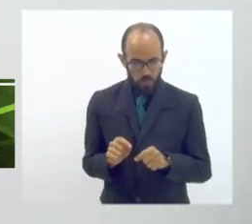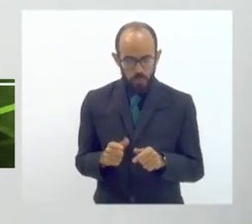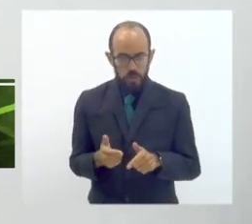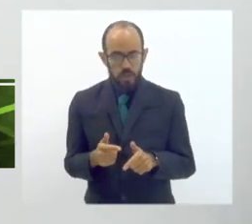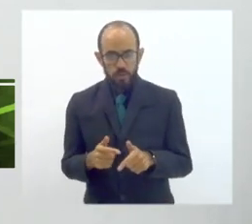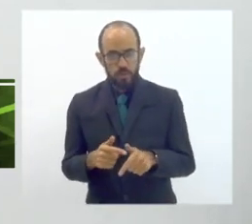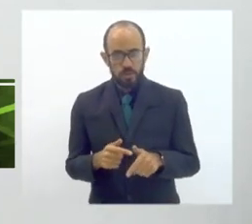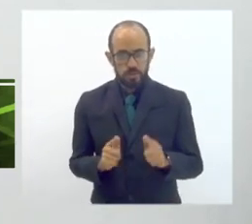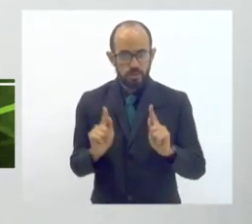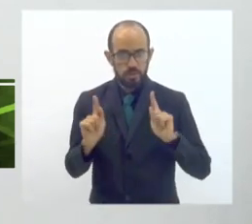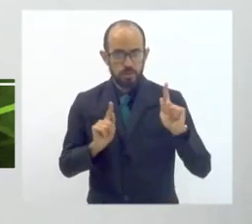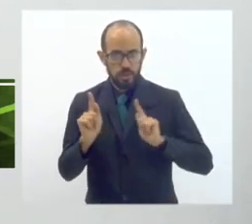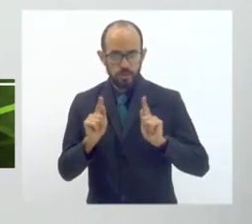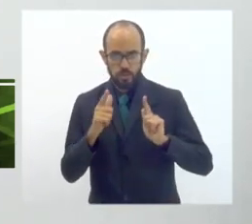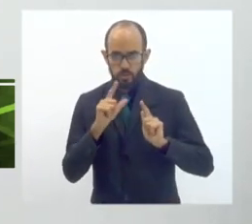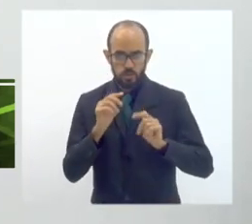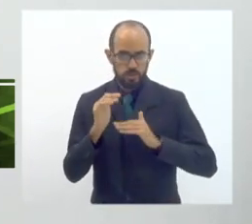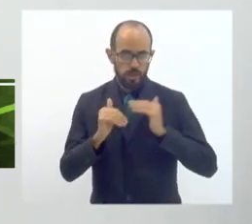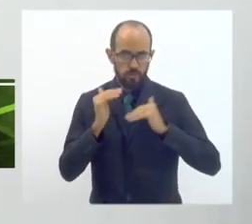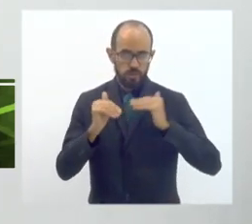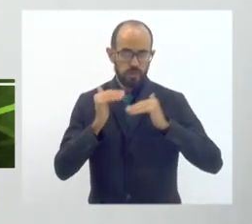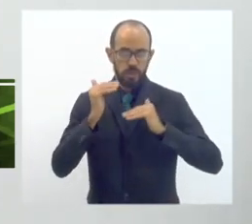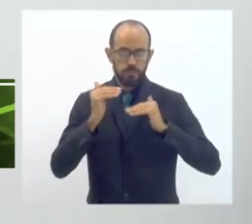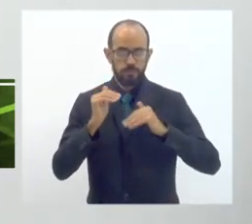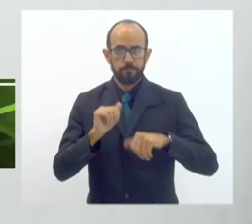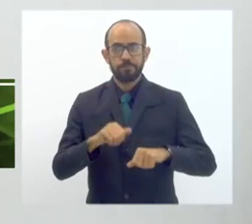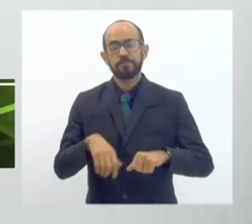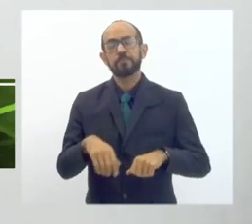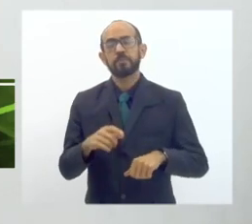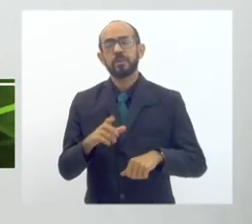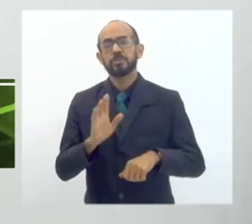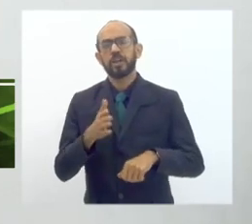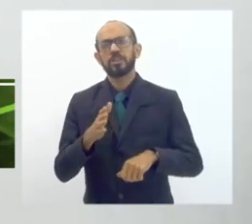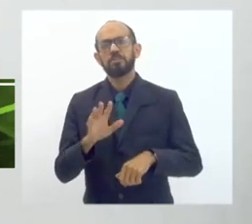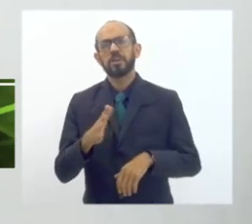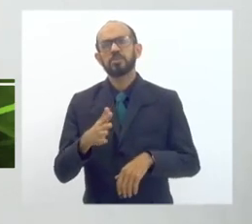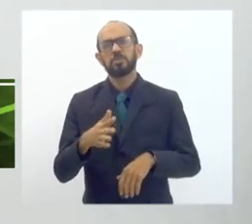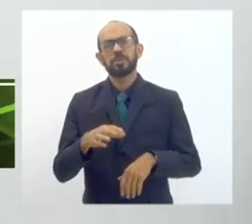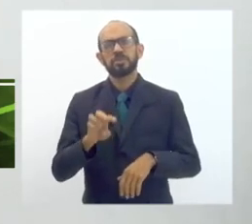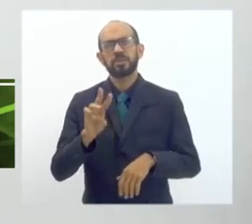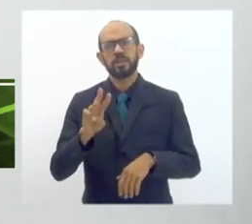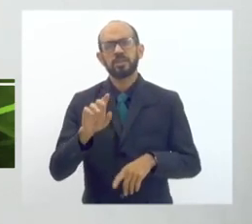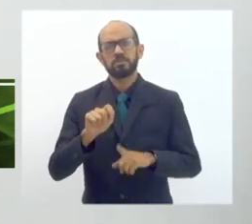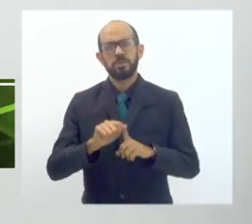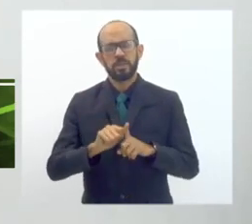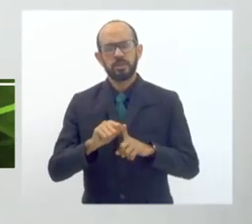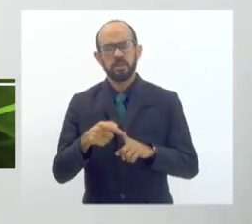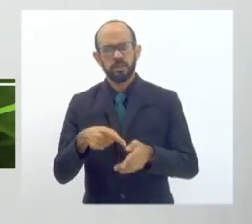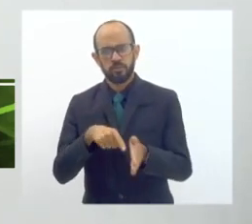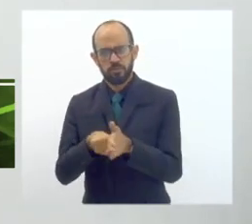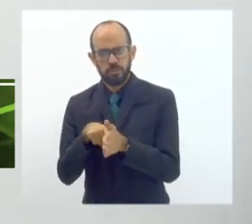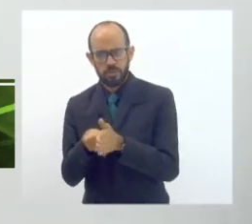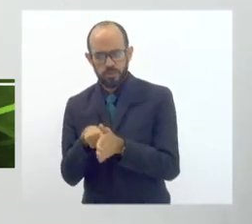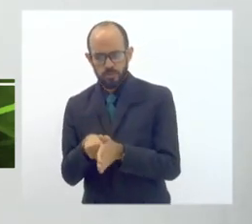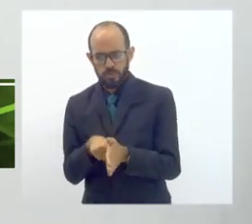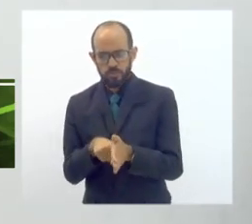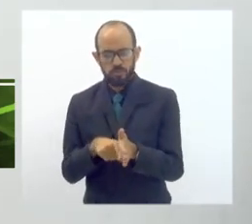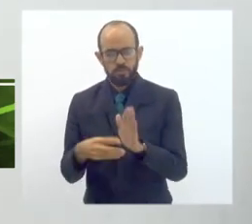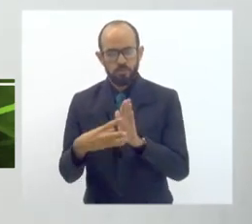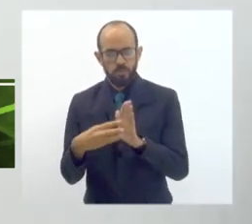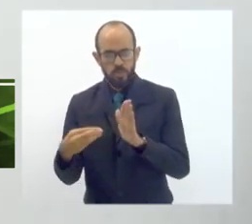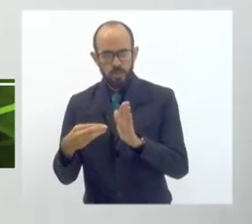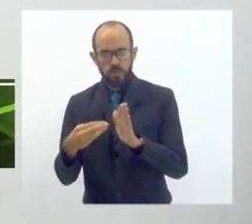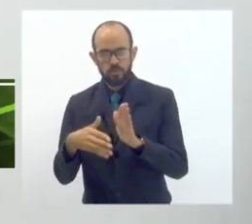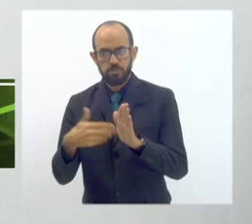sucesso. E, diante disso, no SIDENF, já tem mais ou menos 3 meses, que a gente mergulhou em processo de pesquisa em modelos de